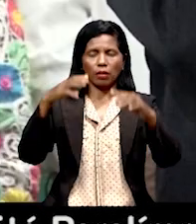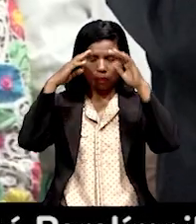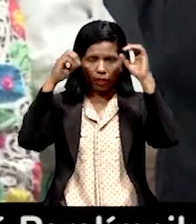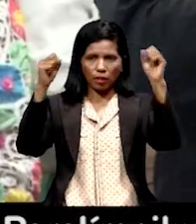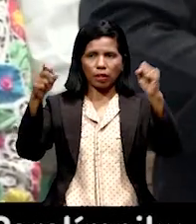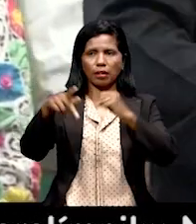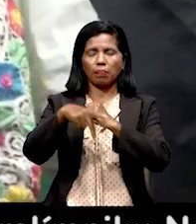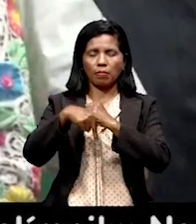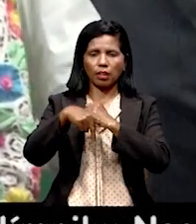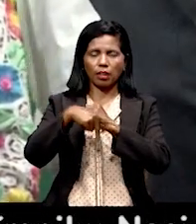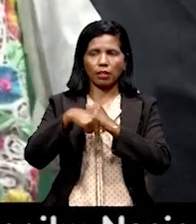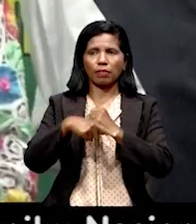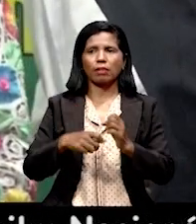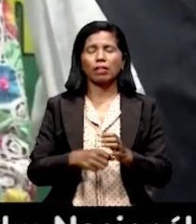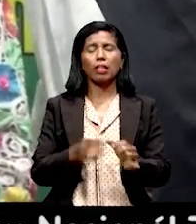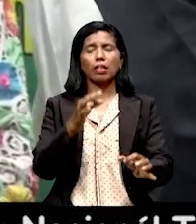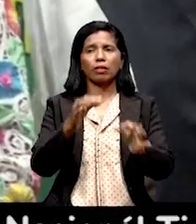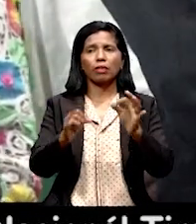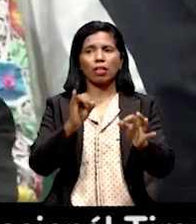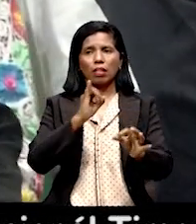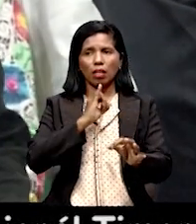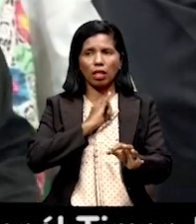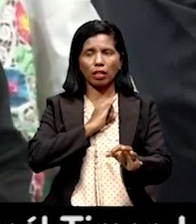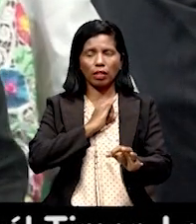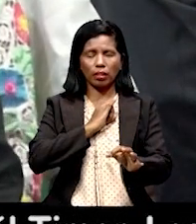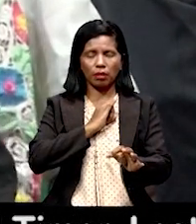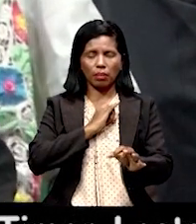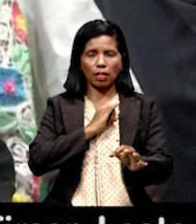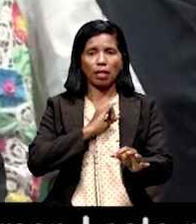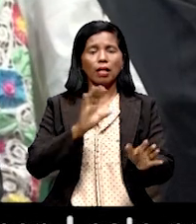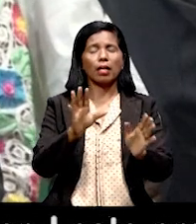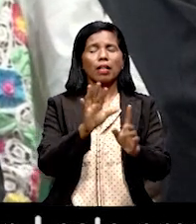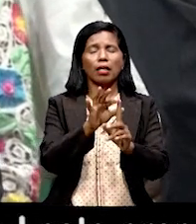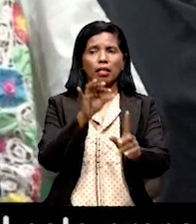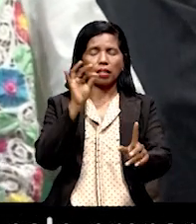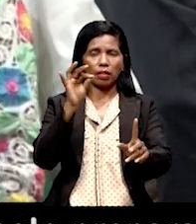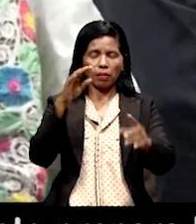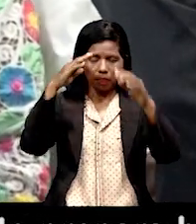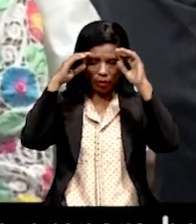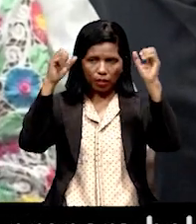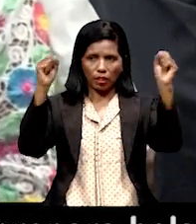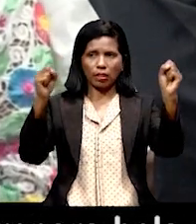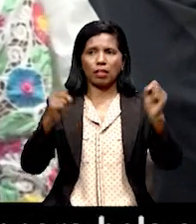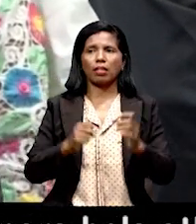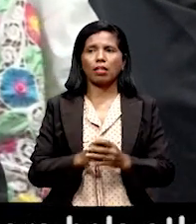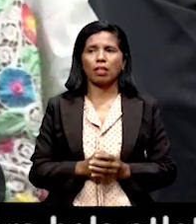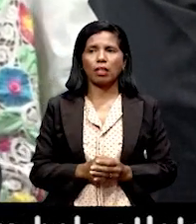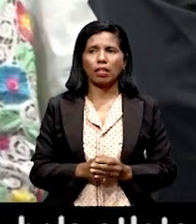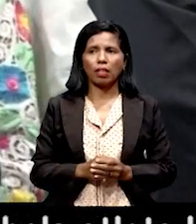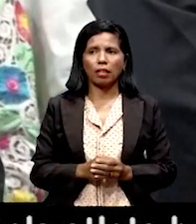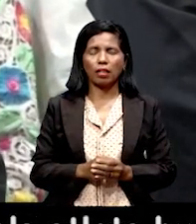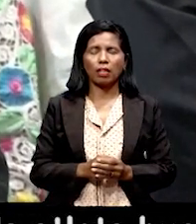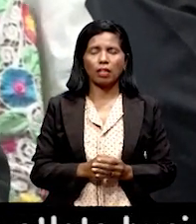partido. Sekarang kau makalai tuba presiden te republika. Iha raja wang Timor